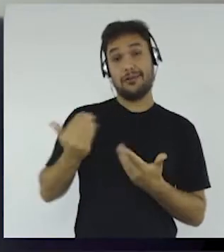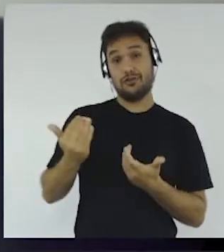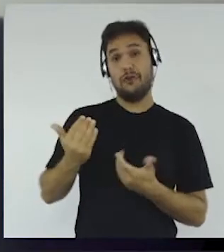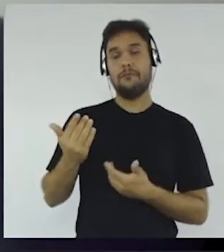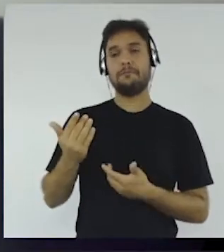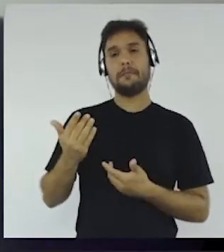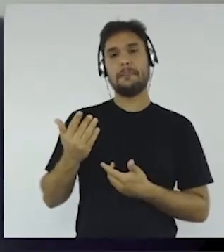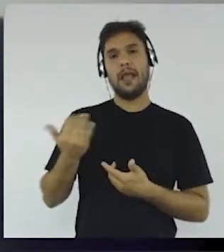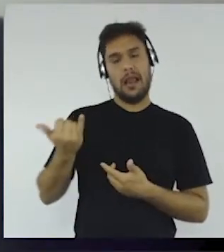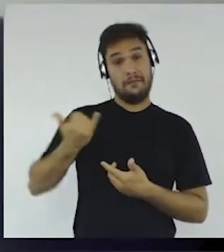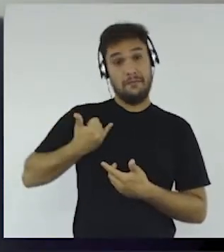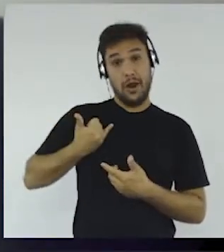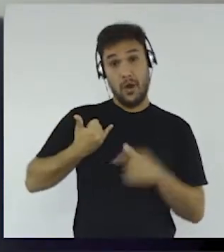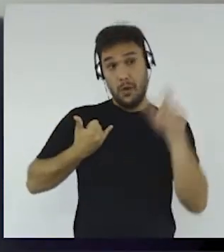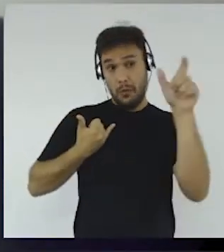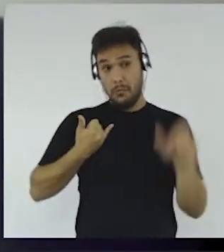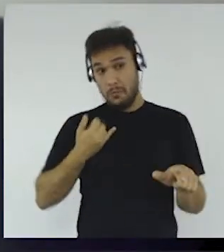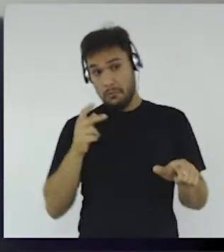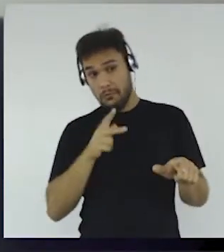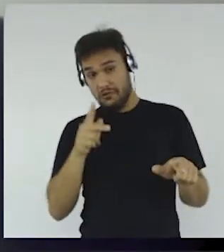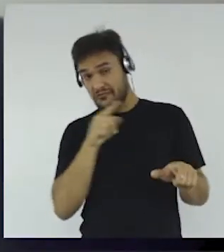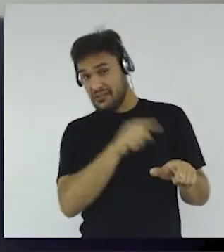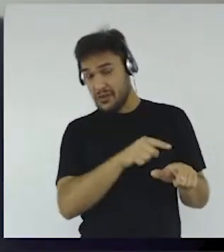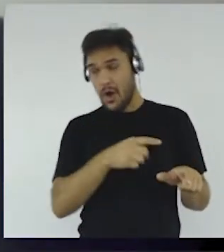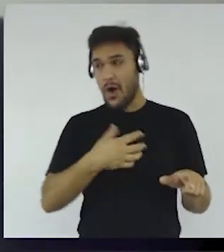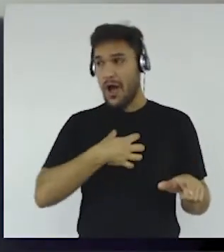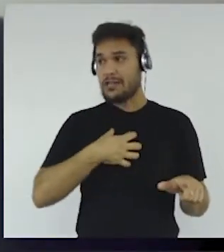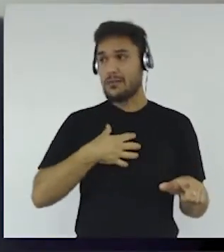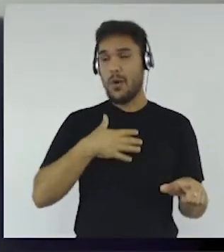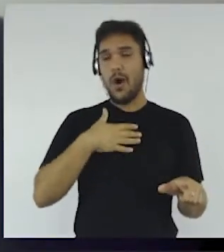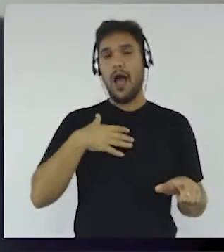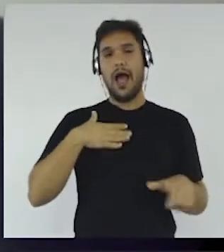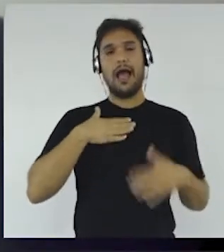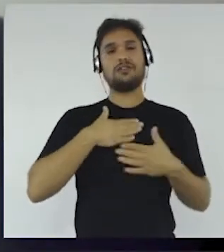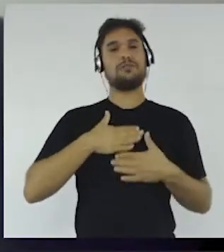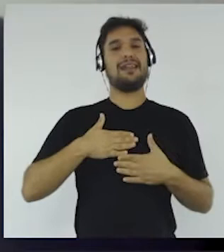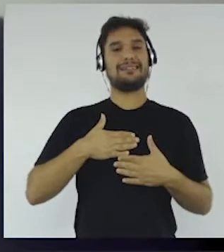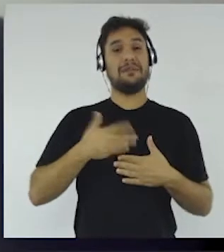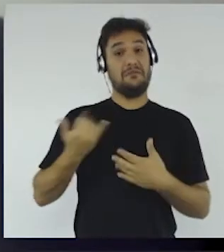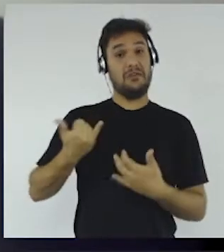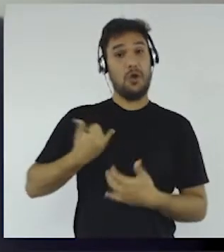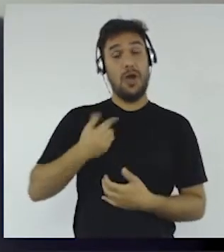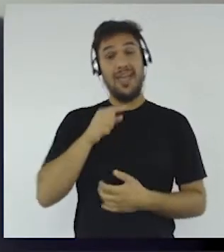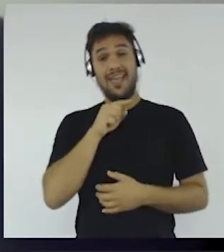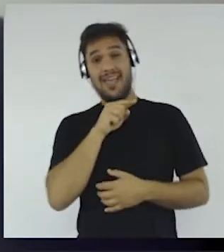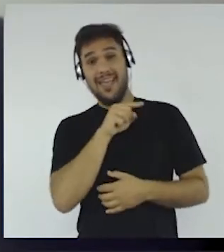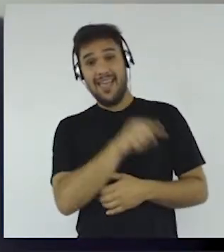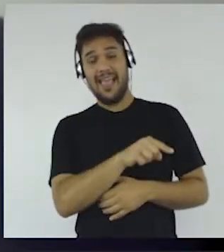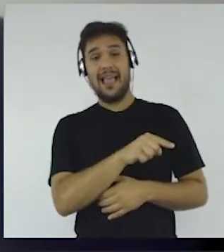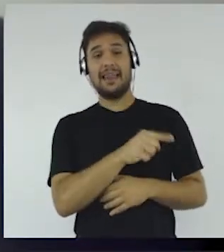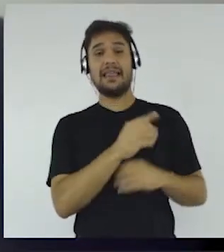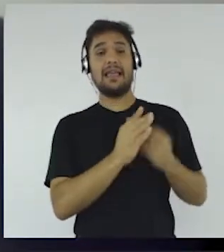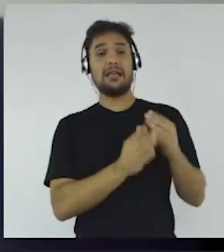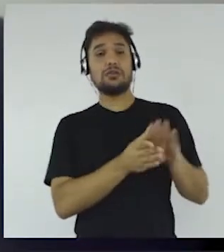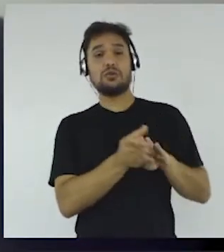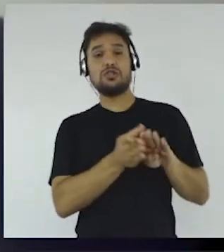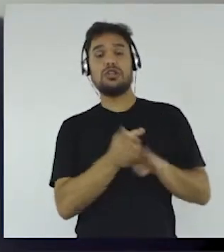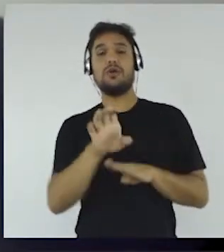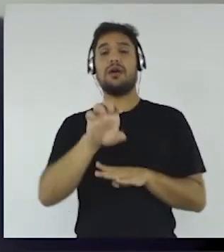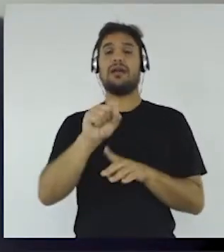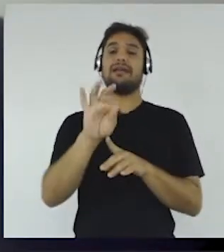se referiu a ele com enorme admiração quando me dizia: foi ele quem sugeriu que a